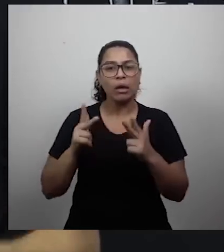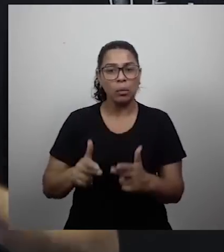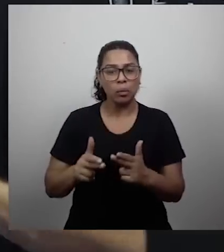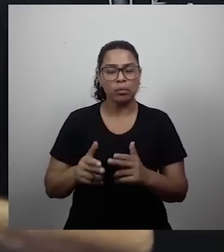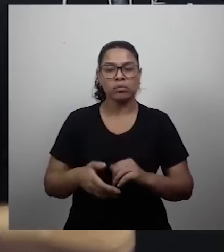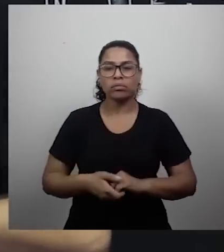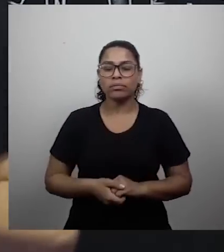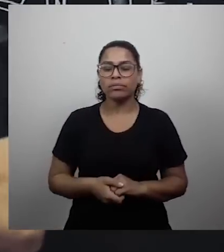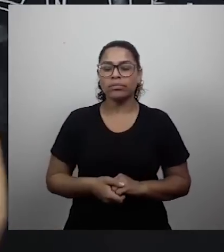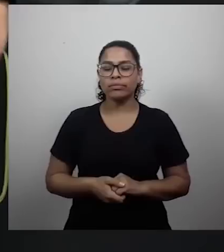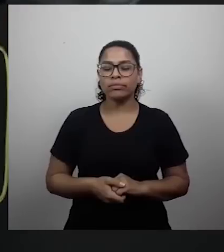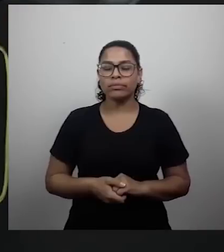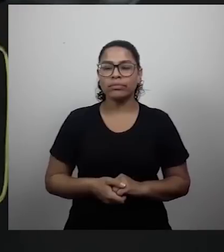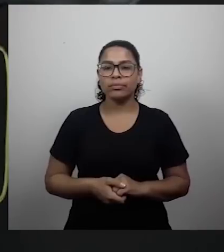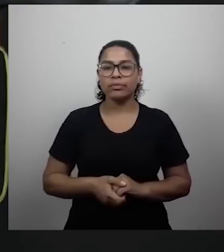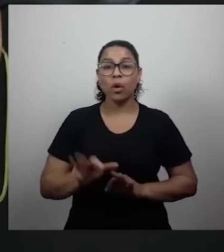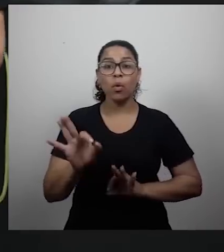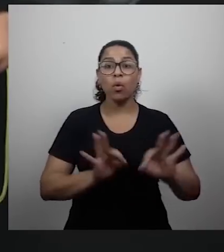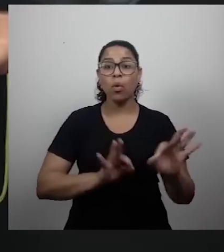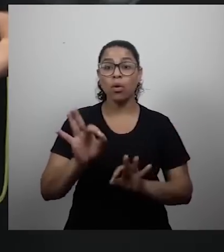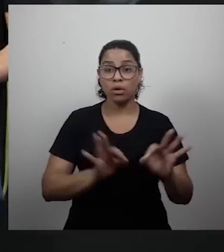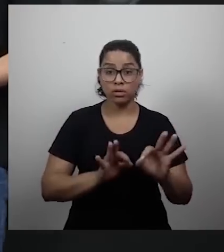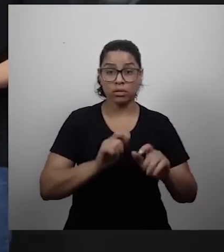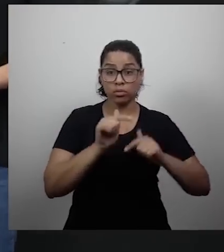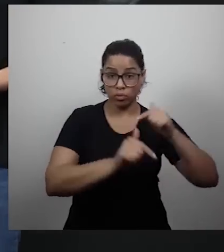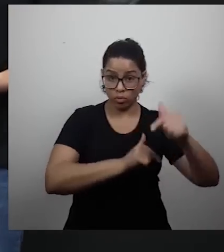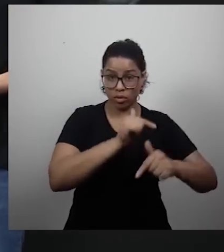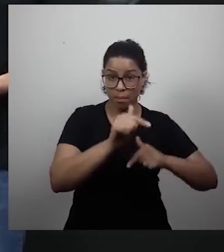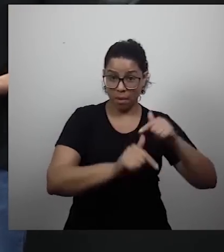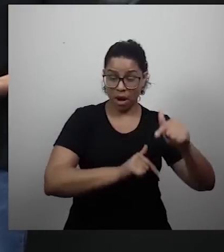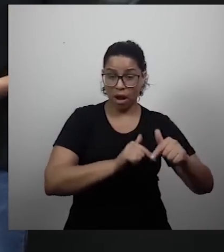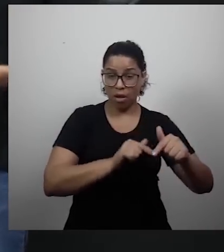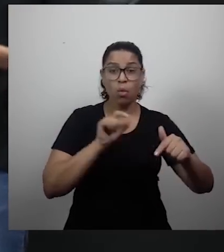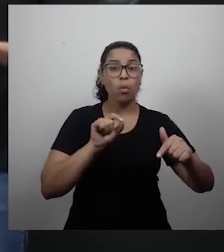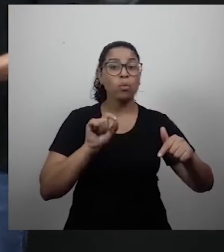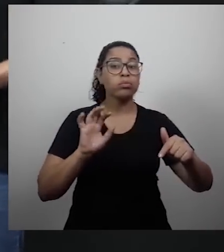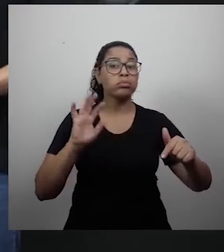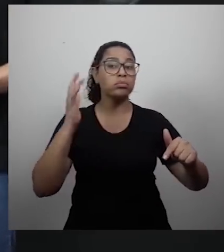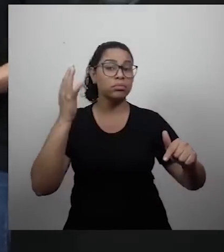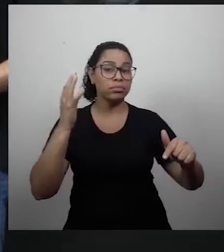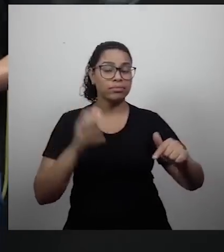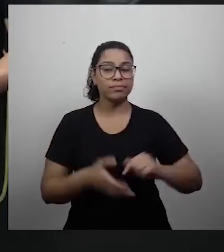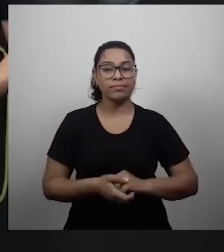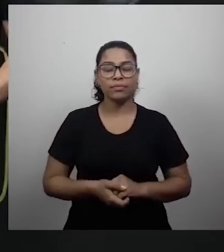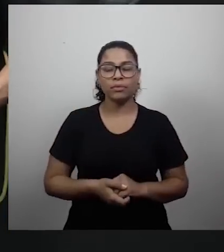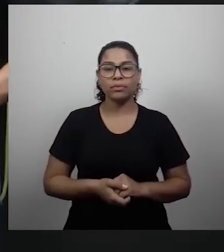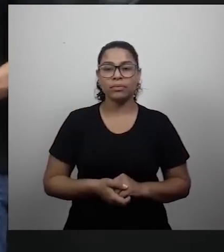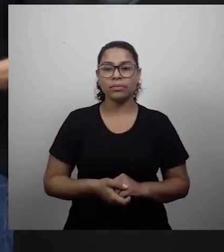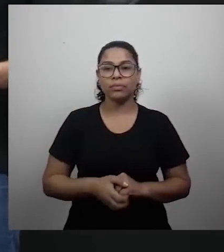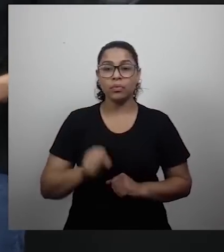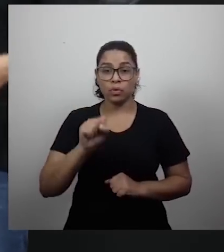madeira. Essa organização do trabalho e essa utilização de